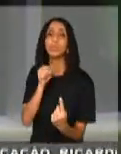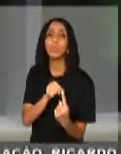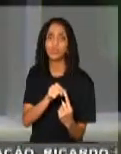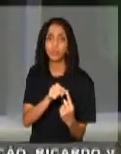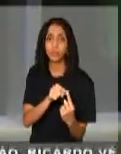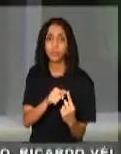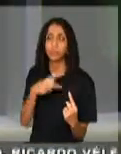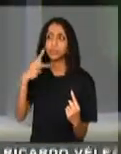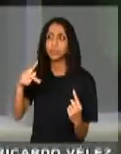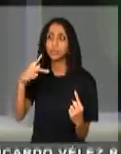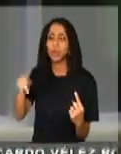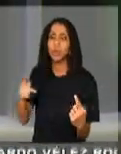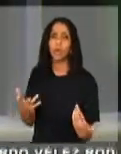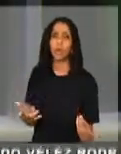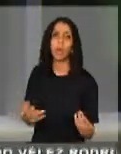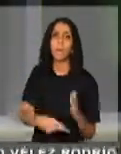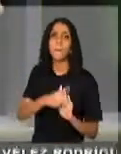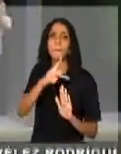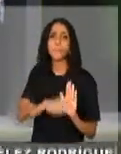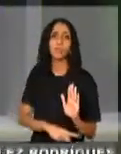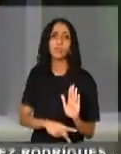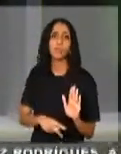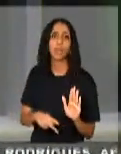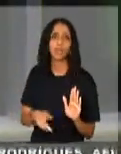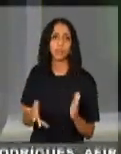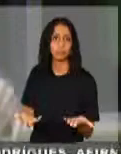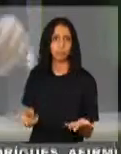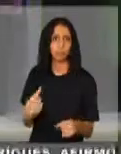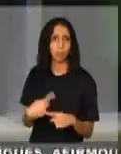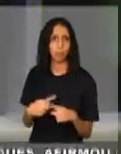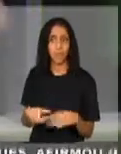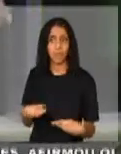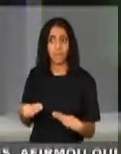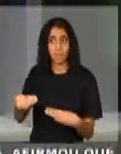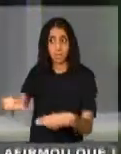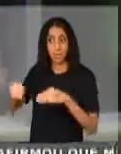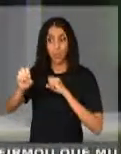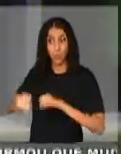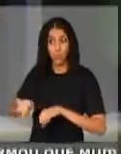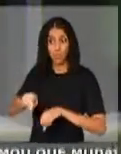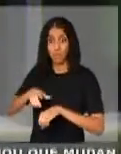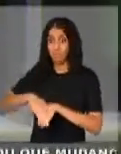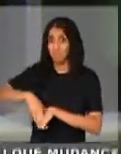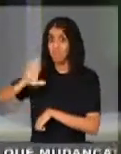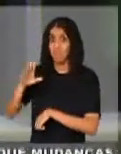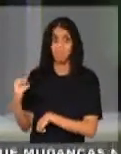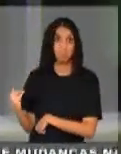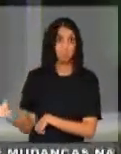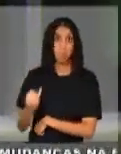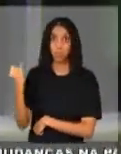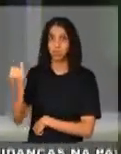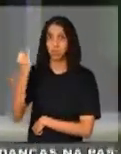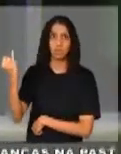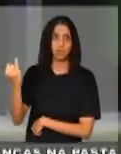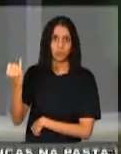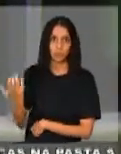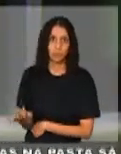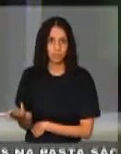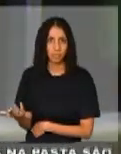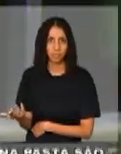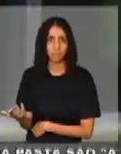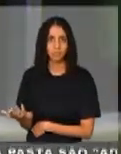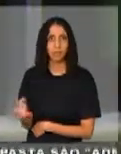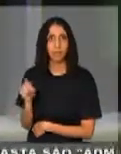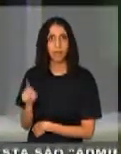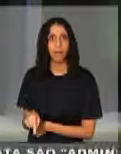política que ele pretende imprimir à frente de uma pasta que é a mais importante pasta da esplanada dos